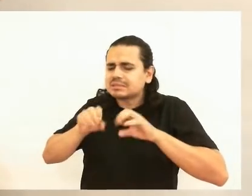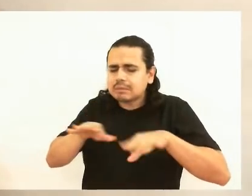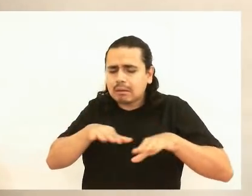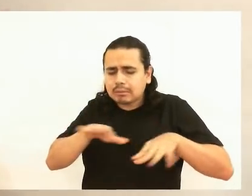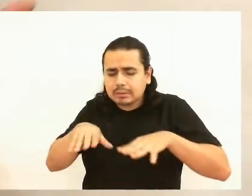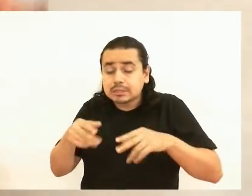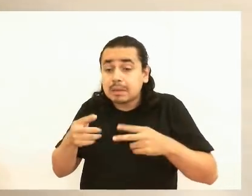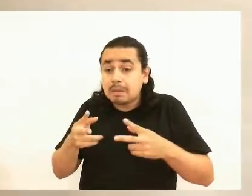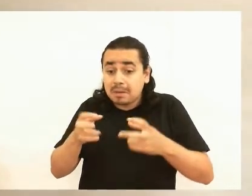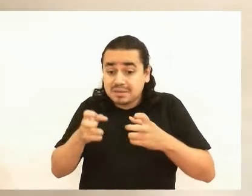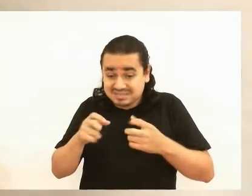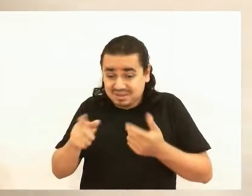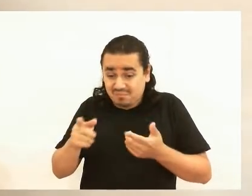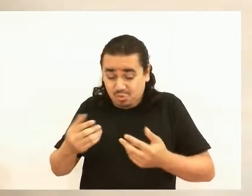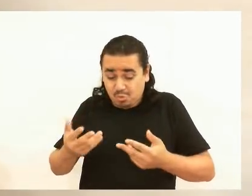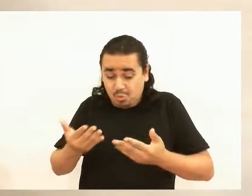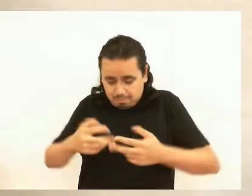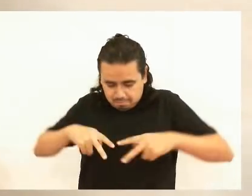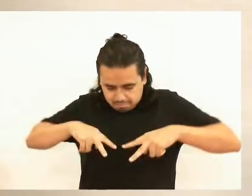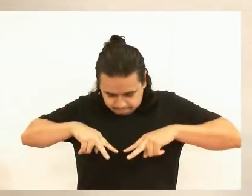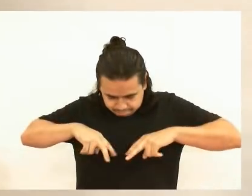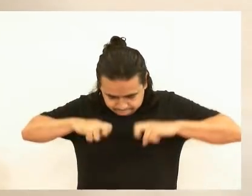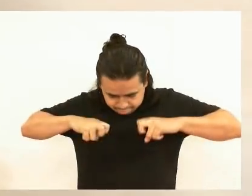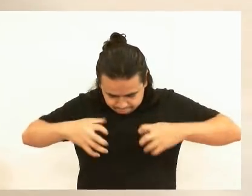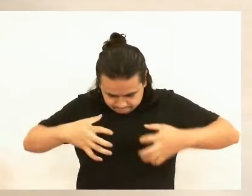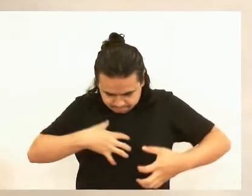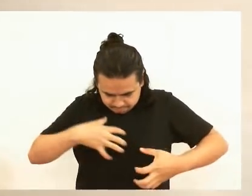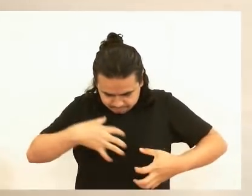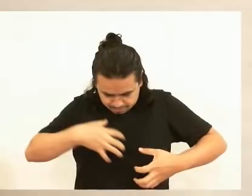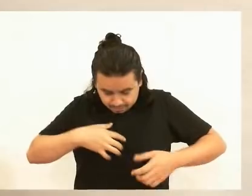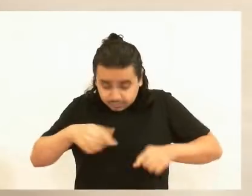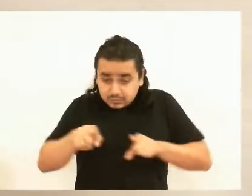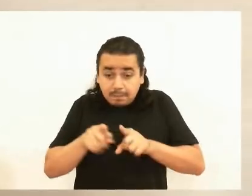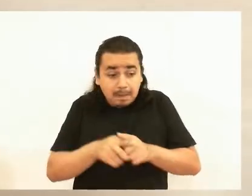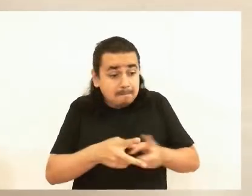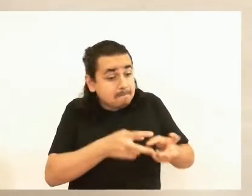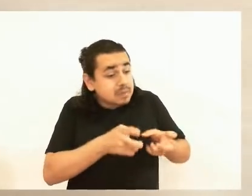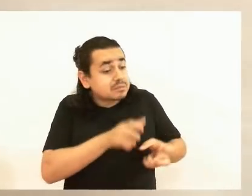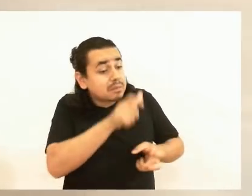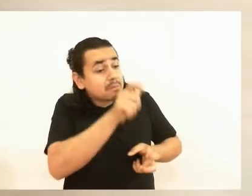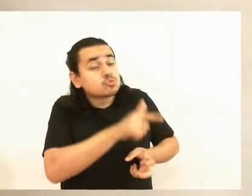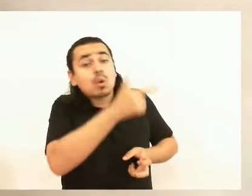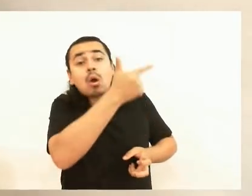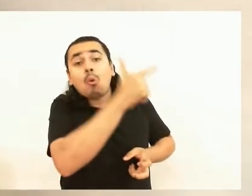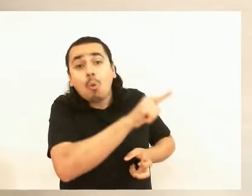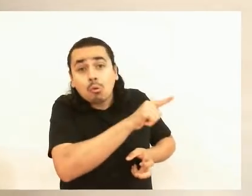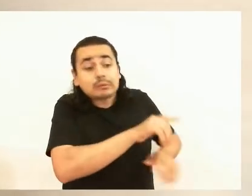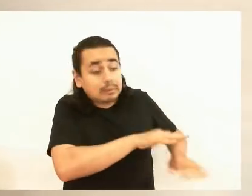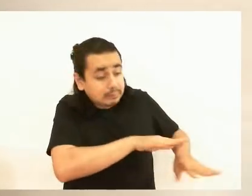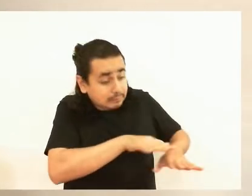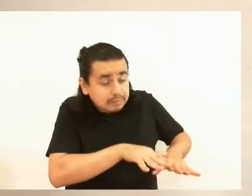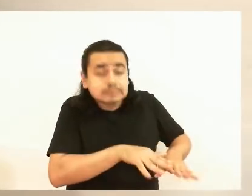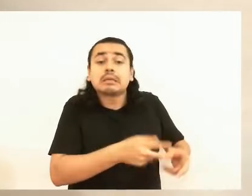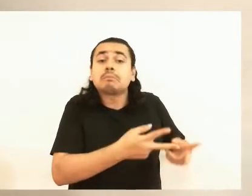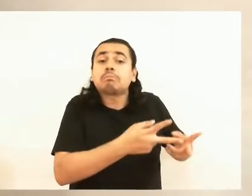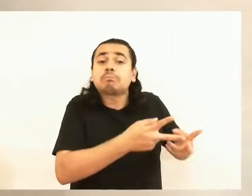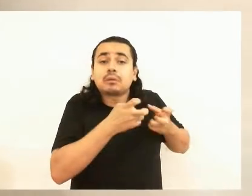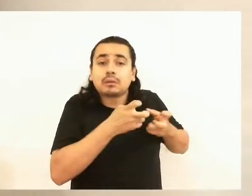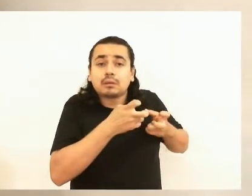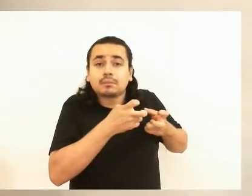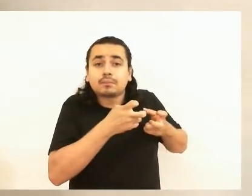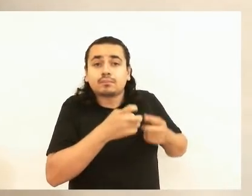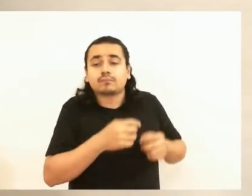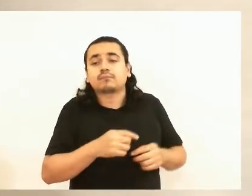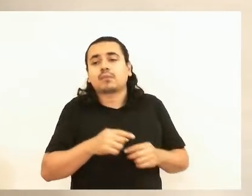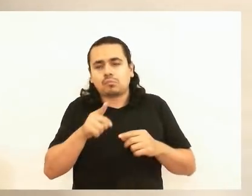eu vejo que é você se perceber no corpo do dia e perceber o corpo do dia de cada criança então você